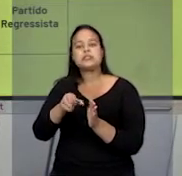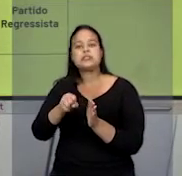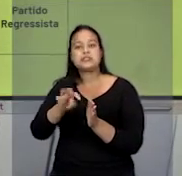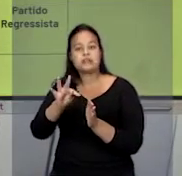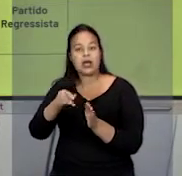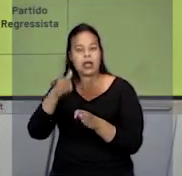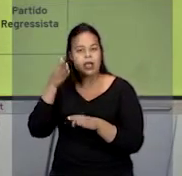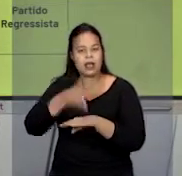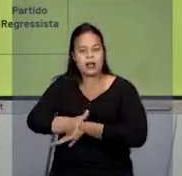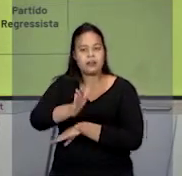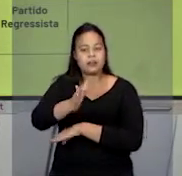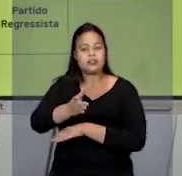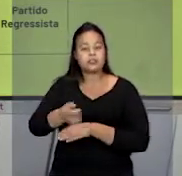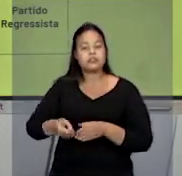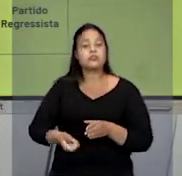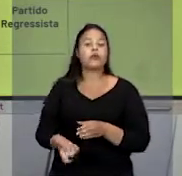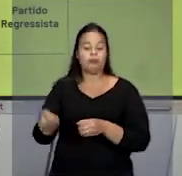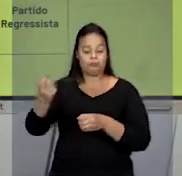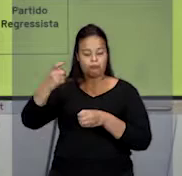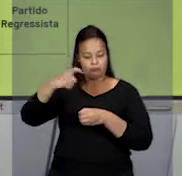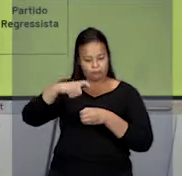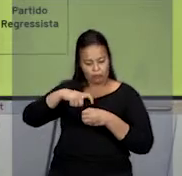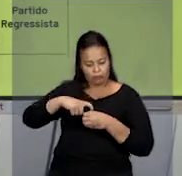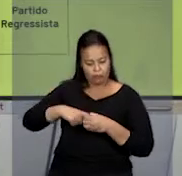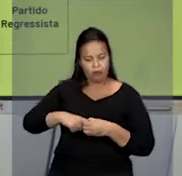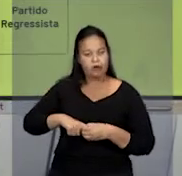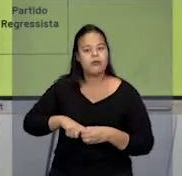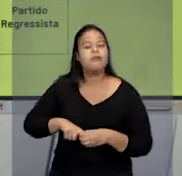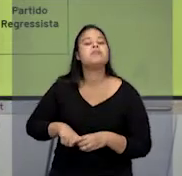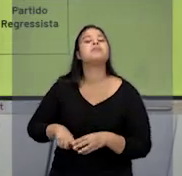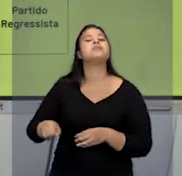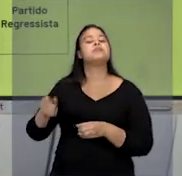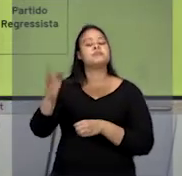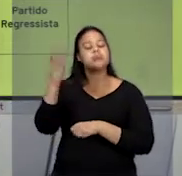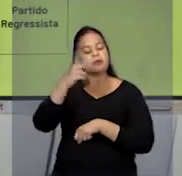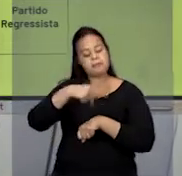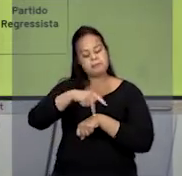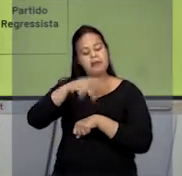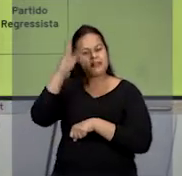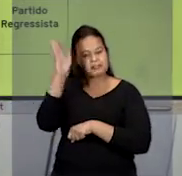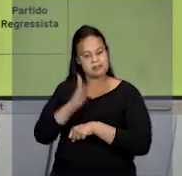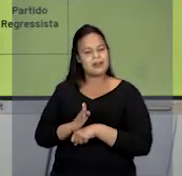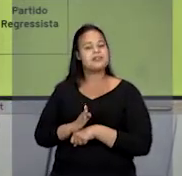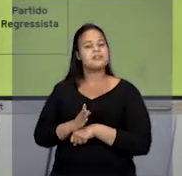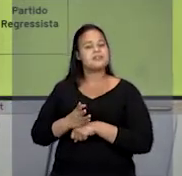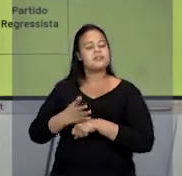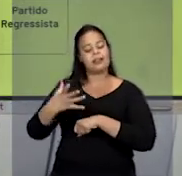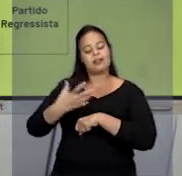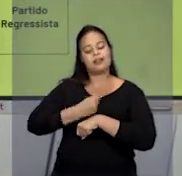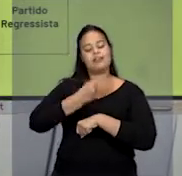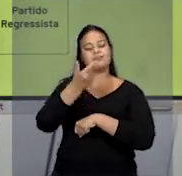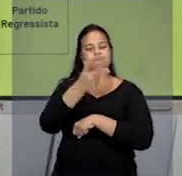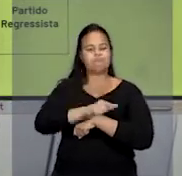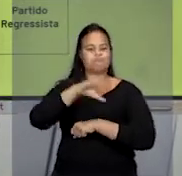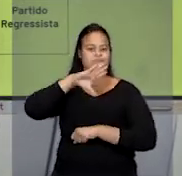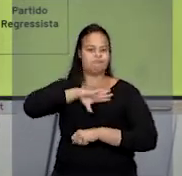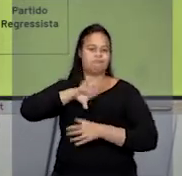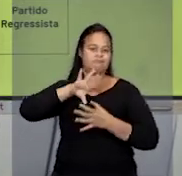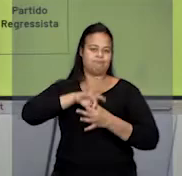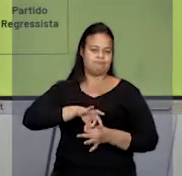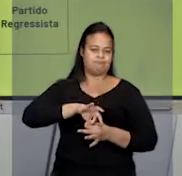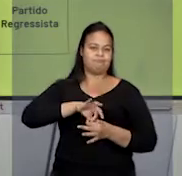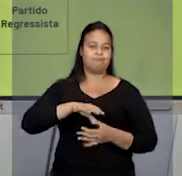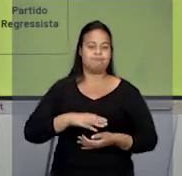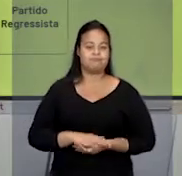Partido Regressista, que tenta fazer o Brasil voltar, né, ainda a ser colônia de Portugal. E